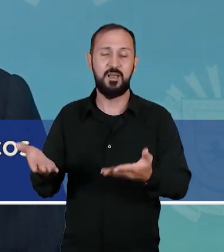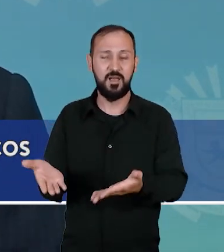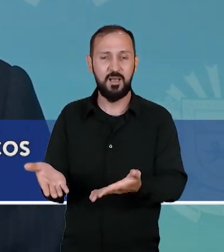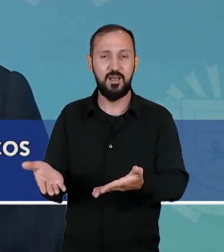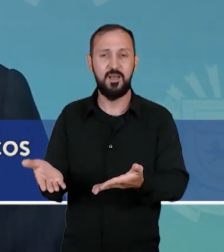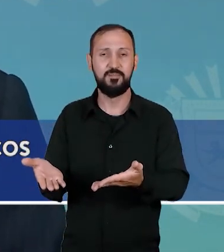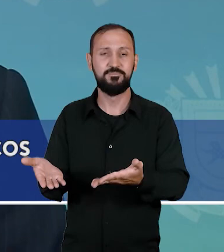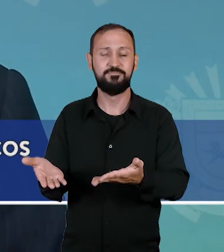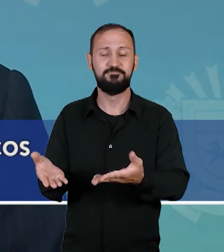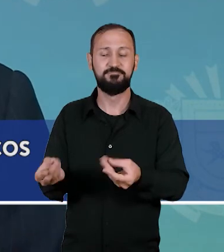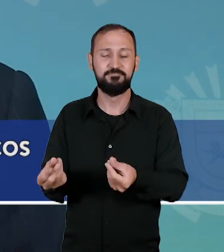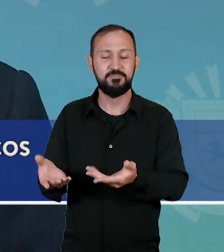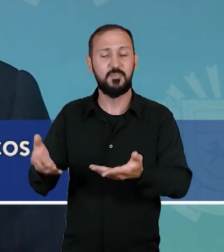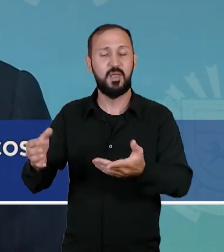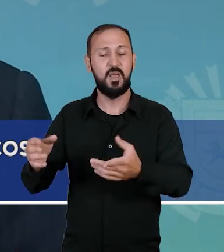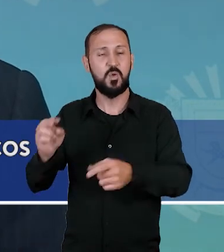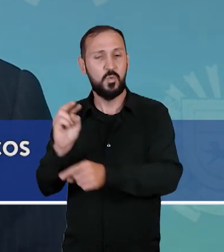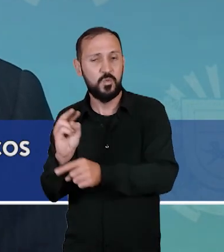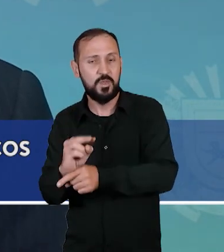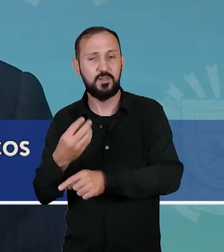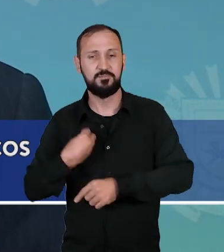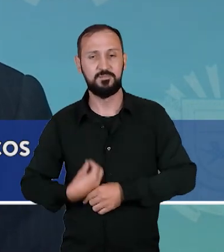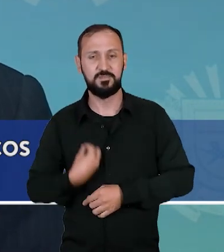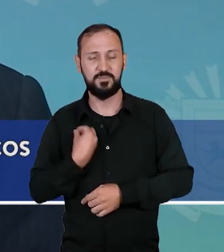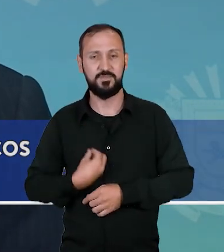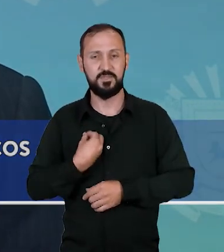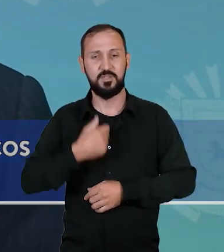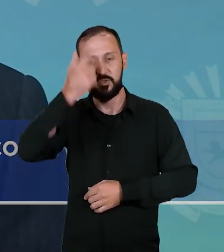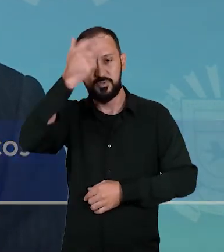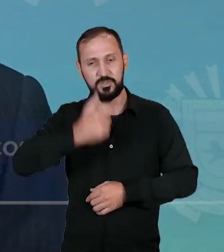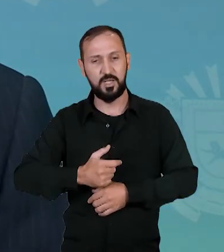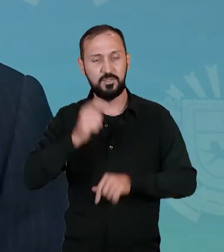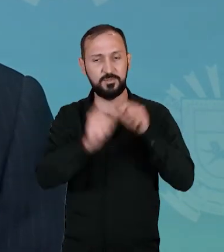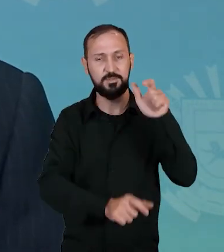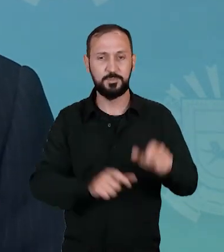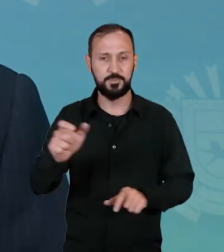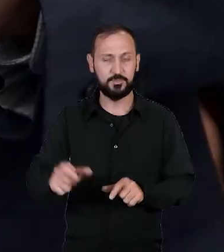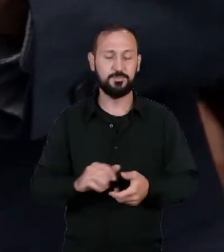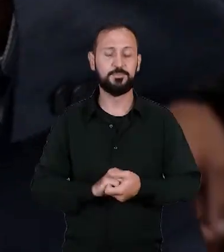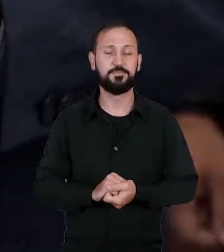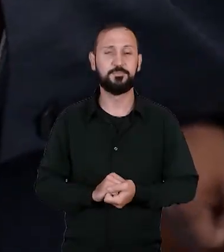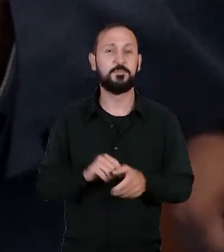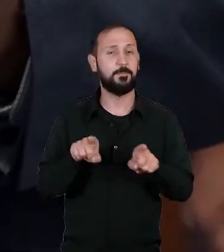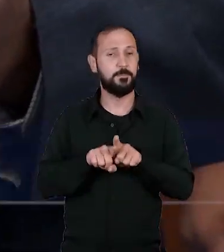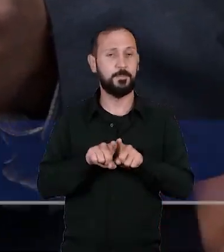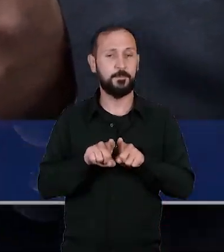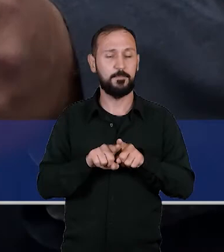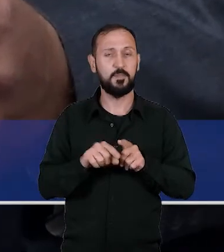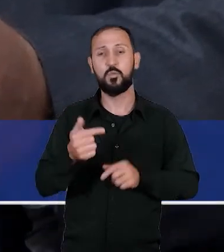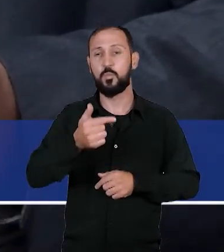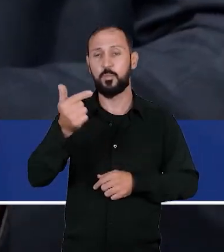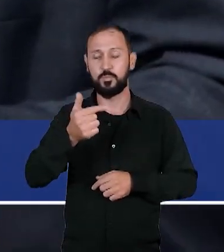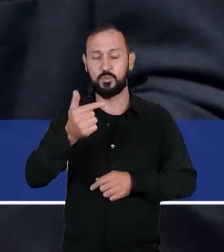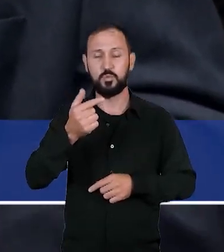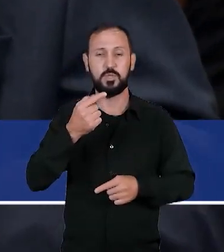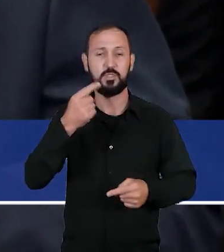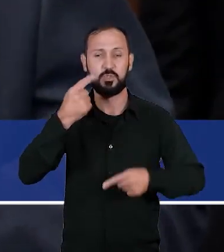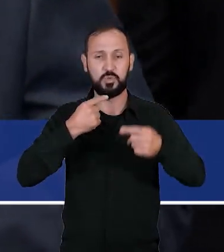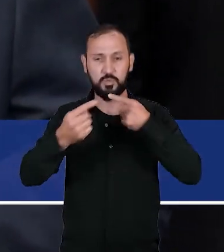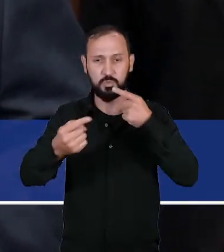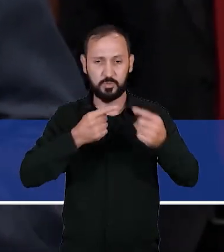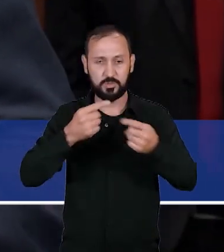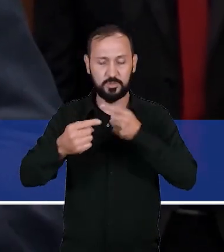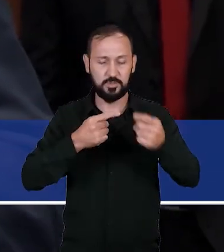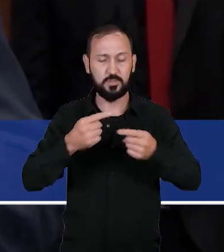contrária à preservação da vida e da dignidade das pessoas. Também foi aprovado em segunda discussão